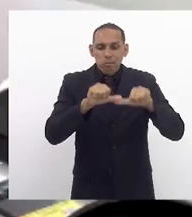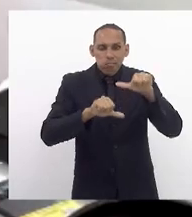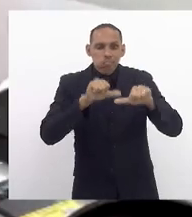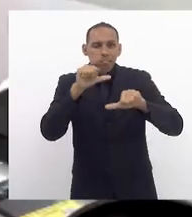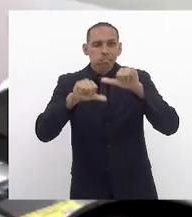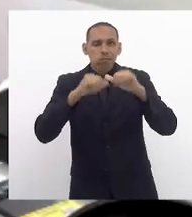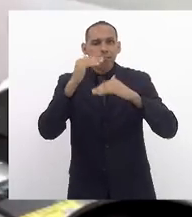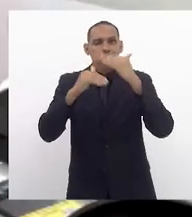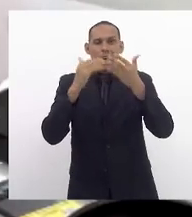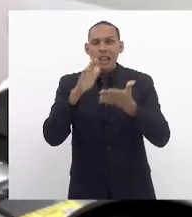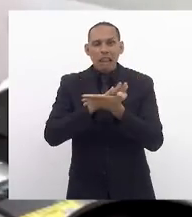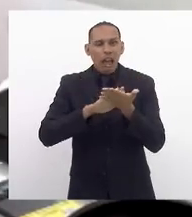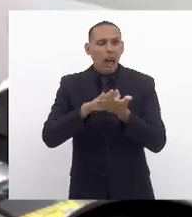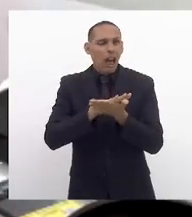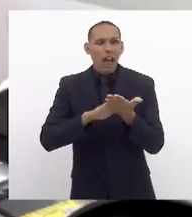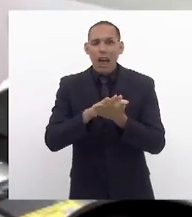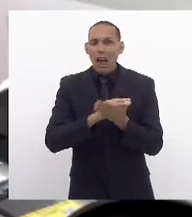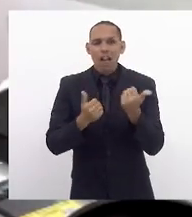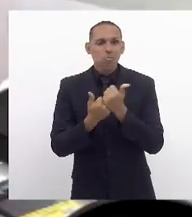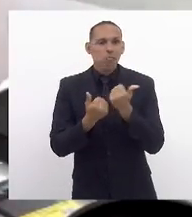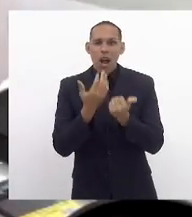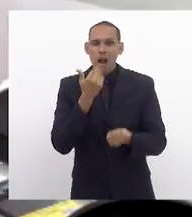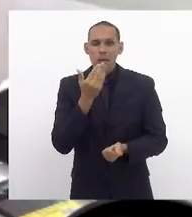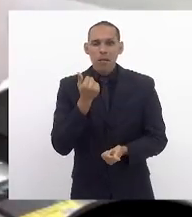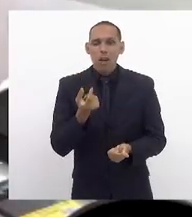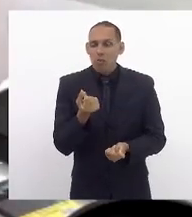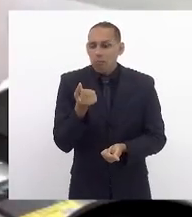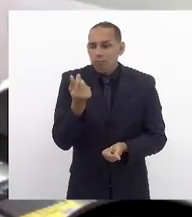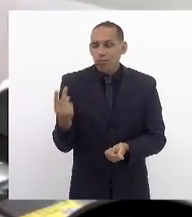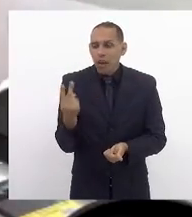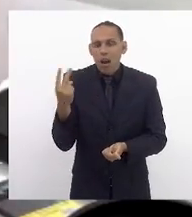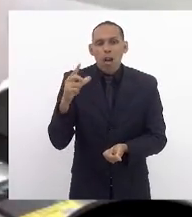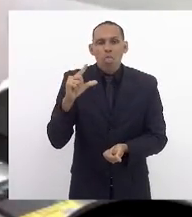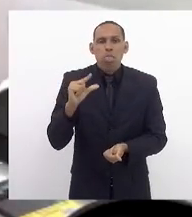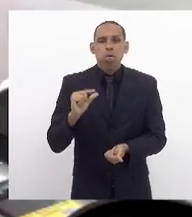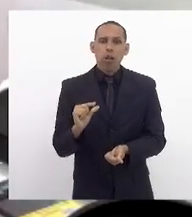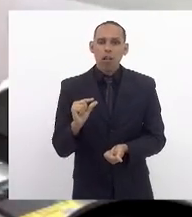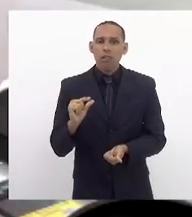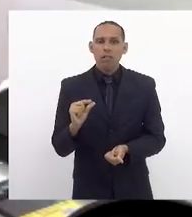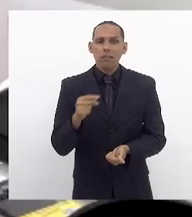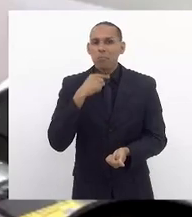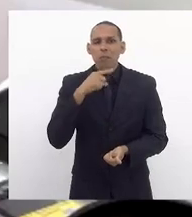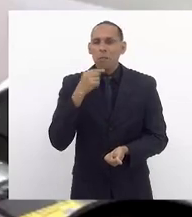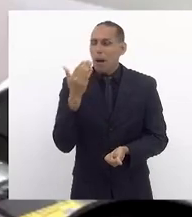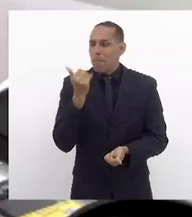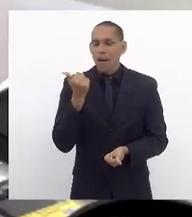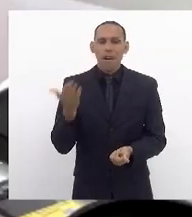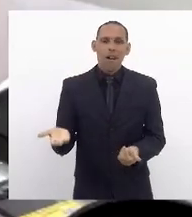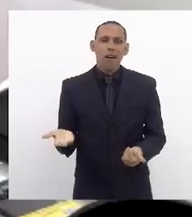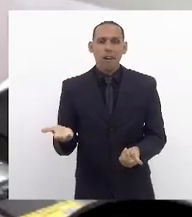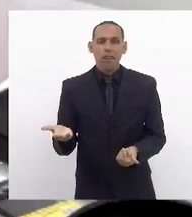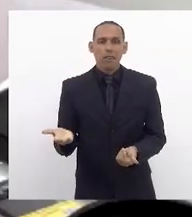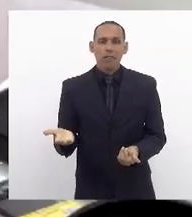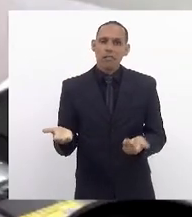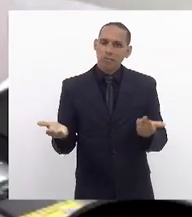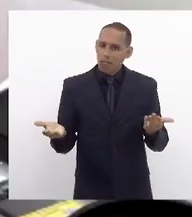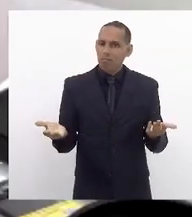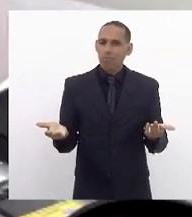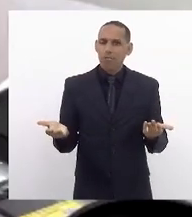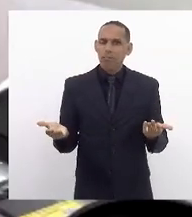auxílio alimentação. Um valor irrisório, não tem nem condição de se alimentar. Então, eu